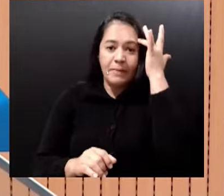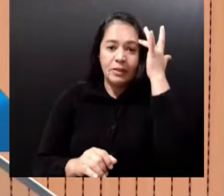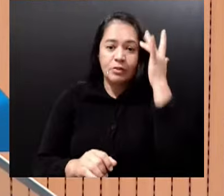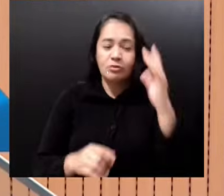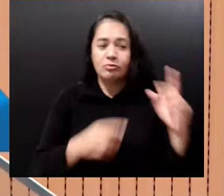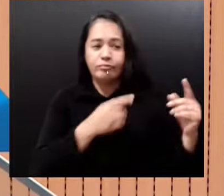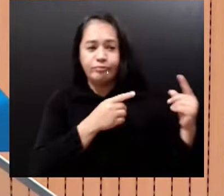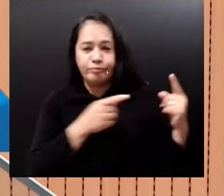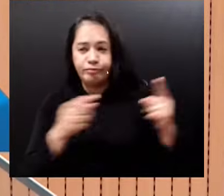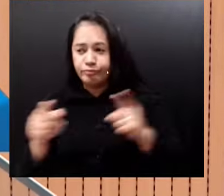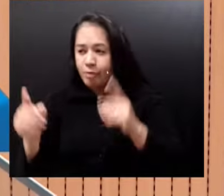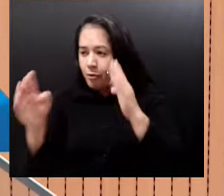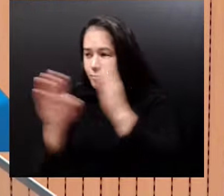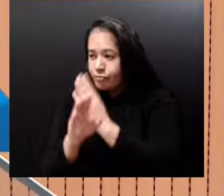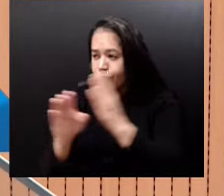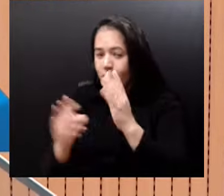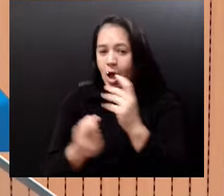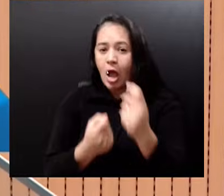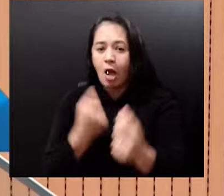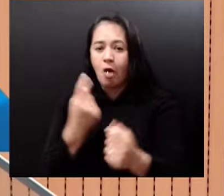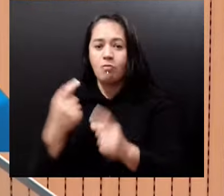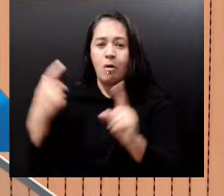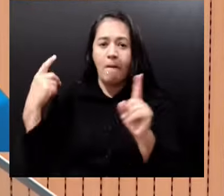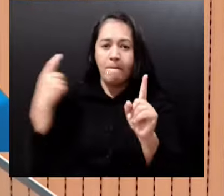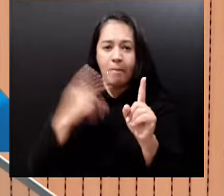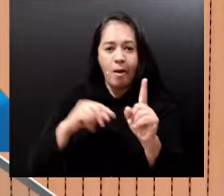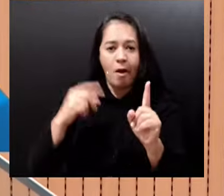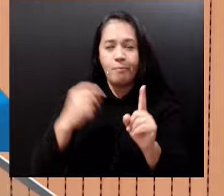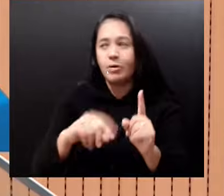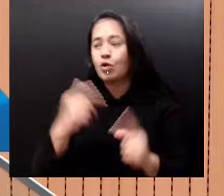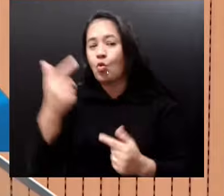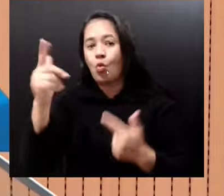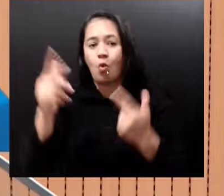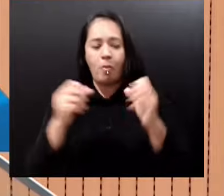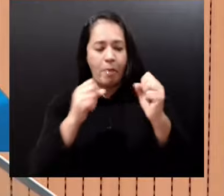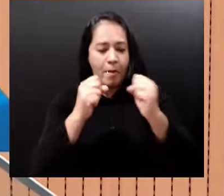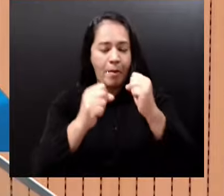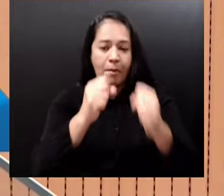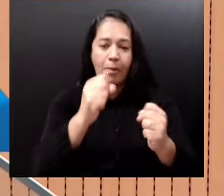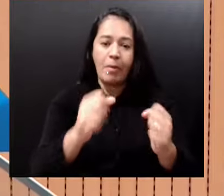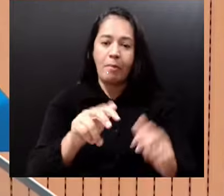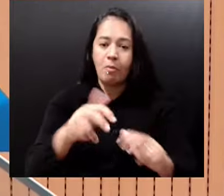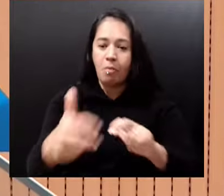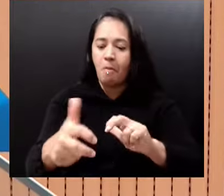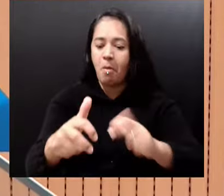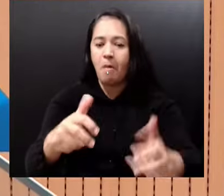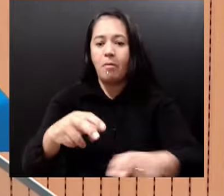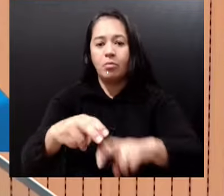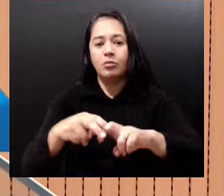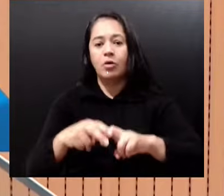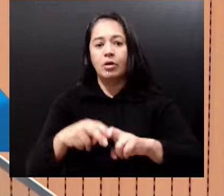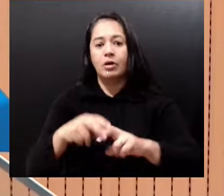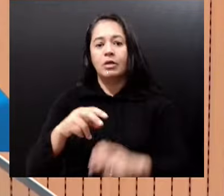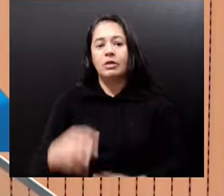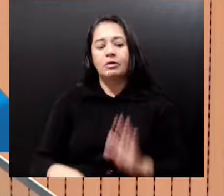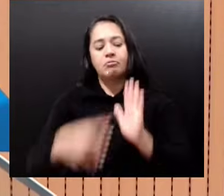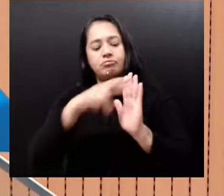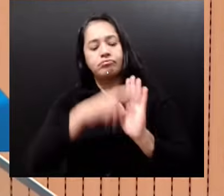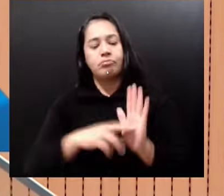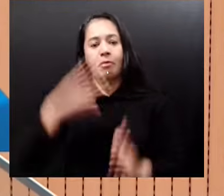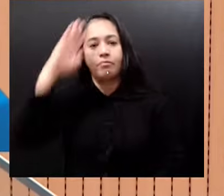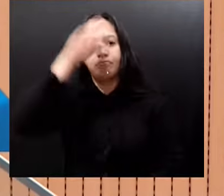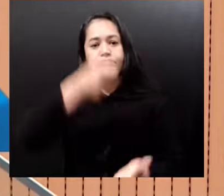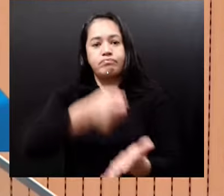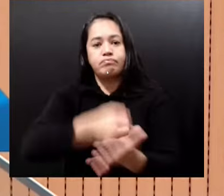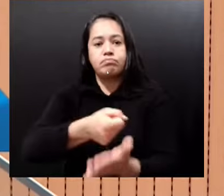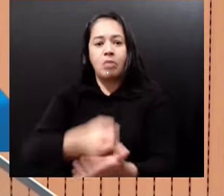muitas foram torturadas, outras foram assassinadas por conta do regime militar que se instalou no Brasil a